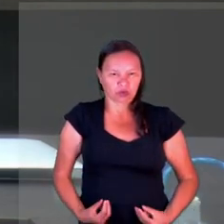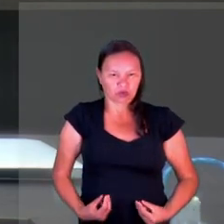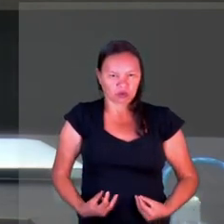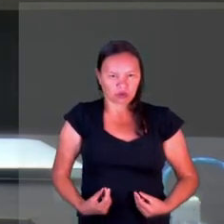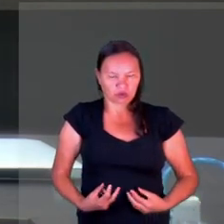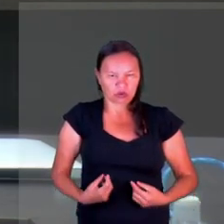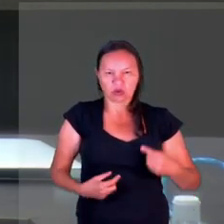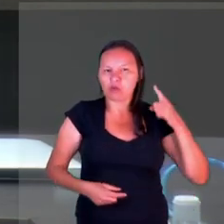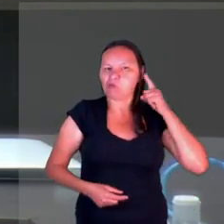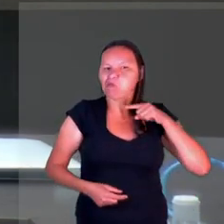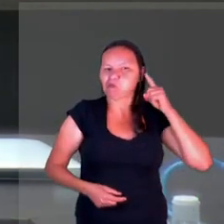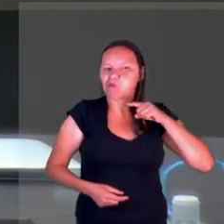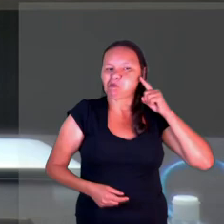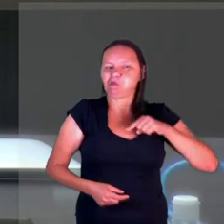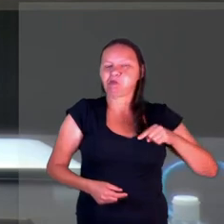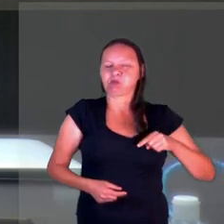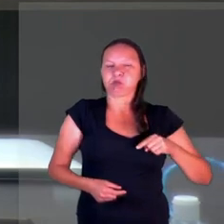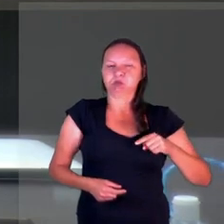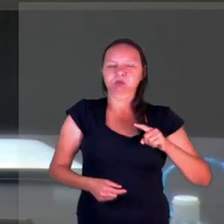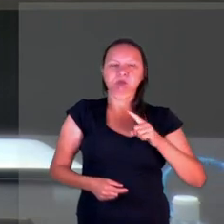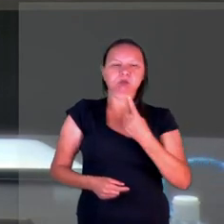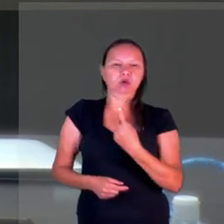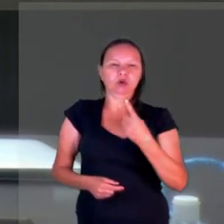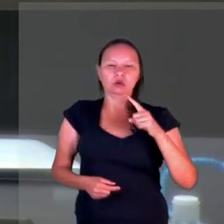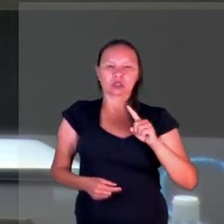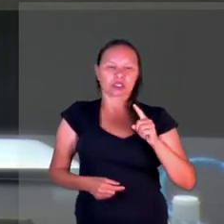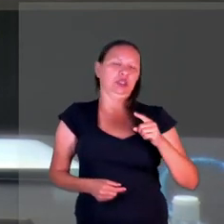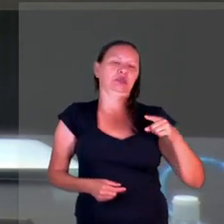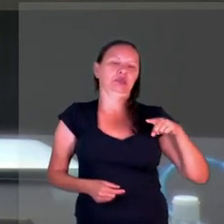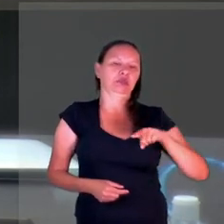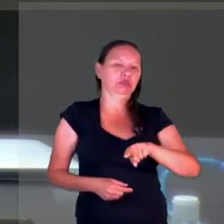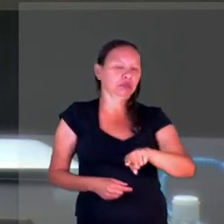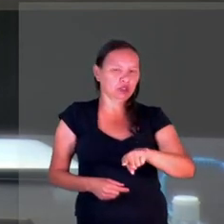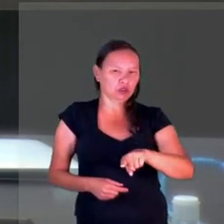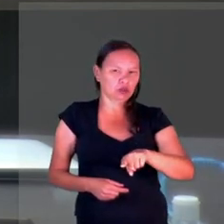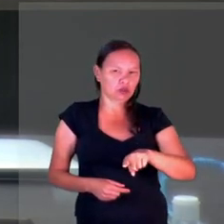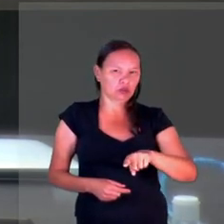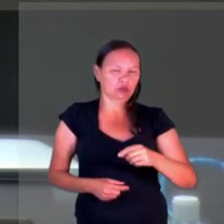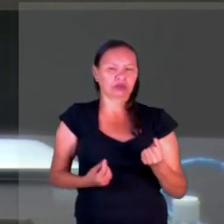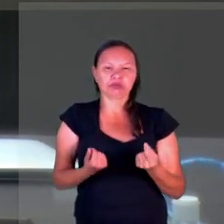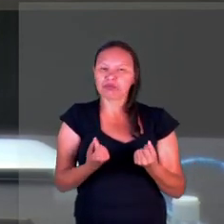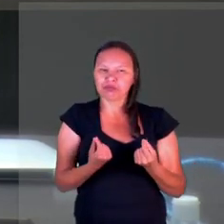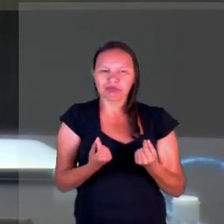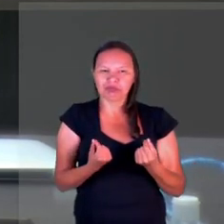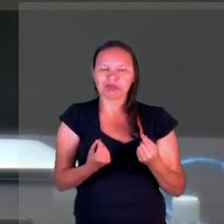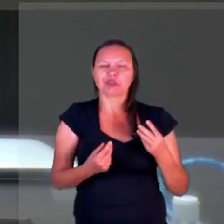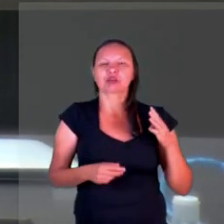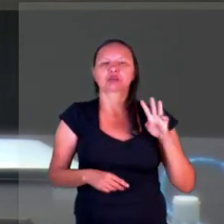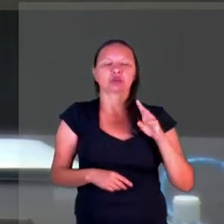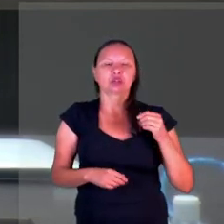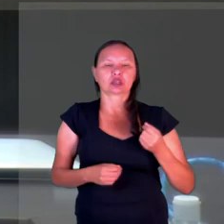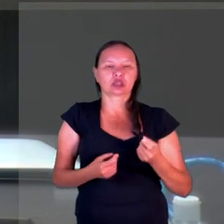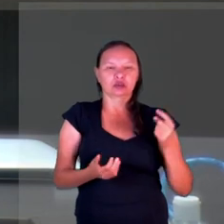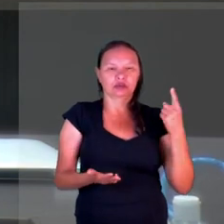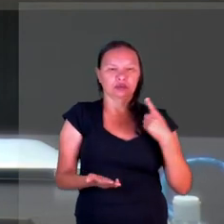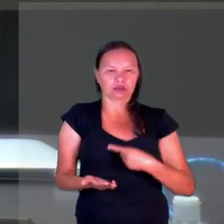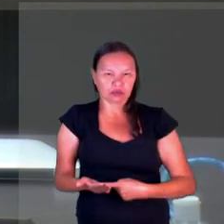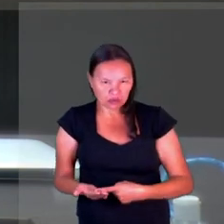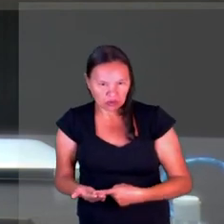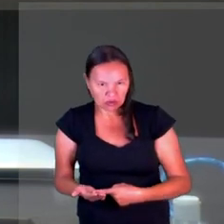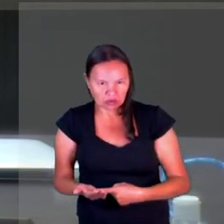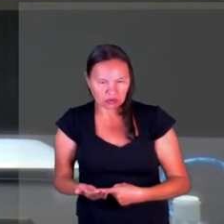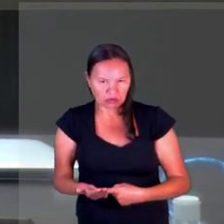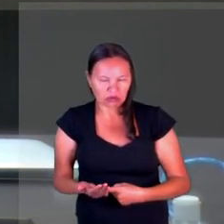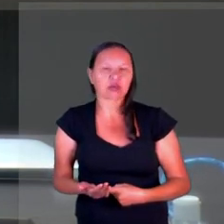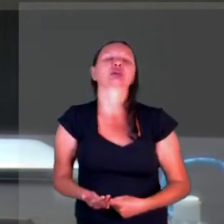Unidos tem mais de 11.000 condenações eh indenizações milionárias que as pessoas ganharam eh referentemente aos